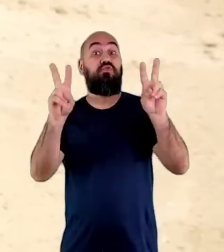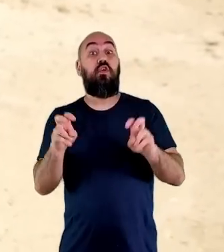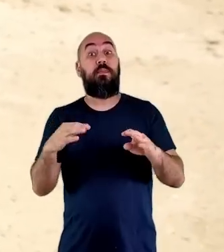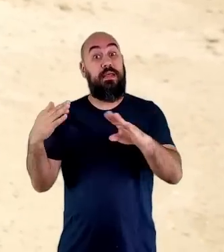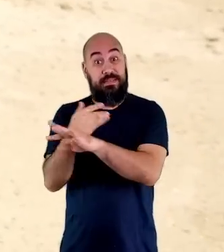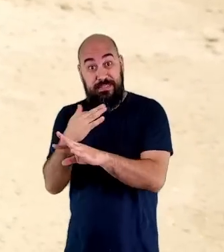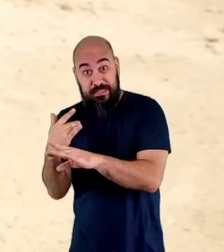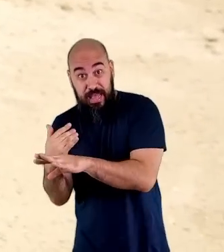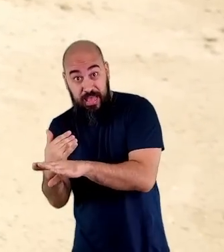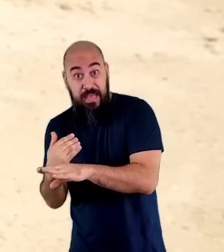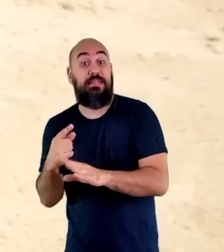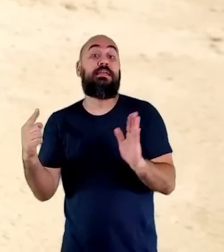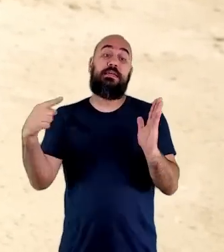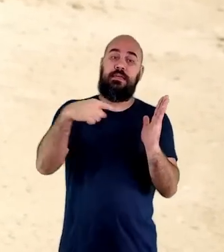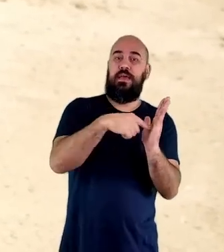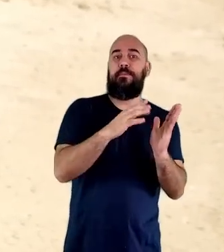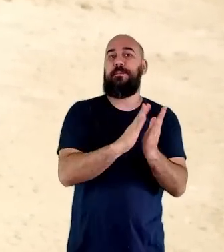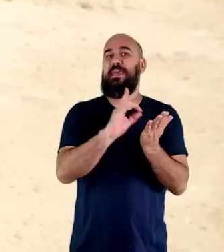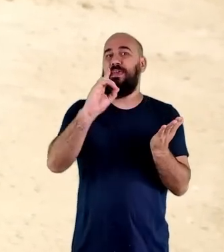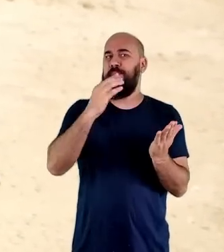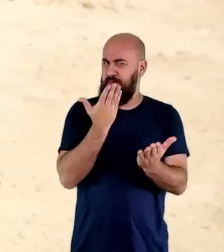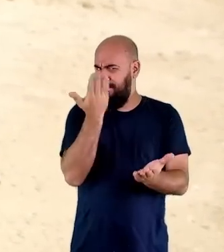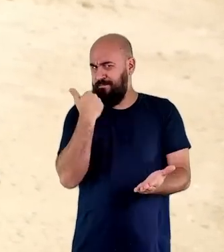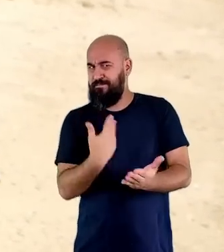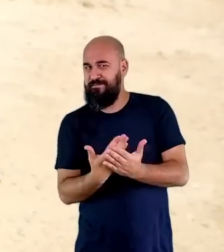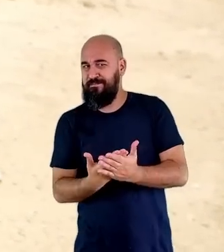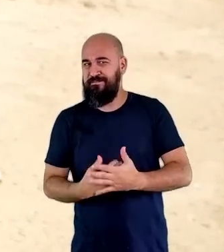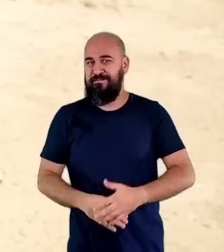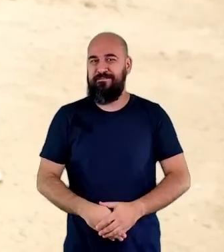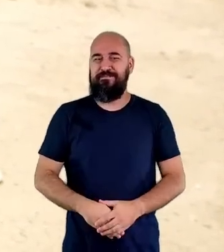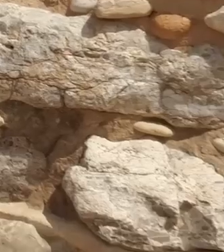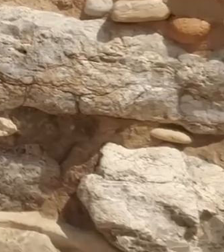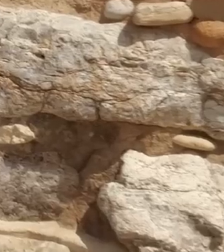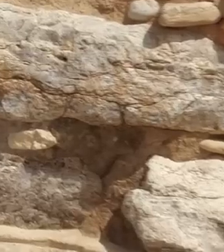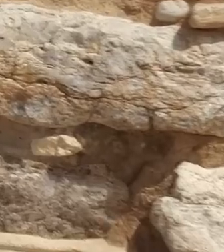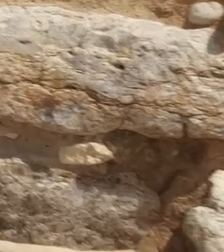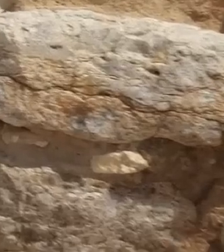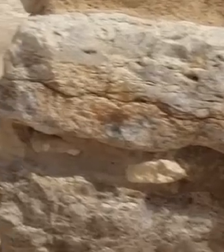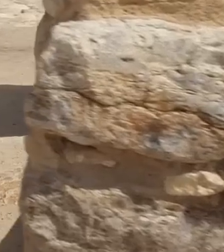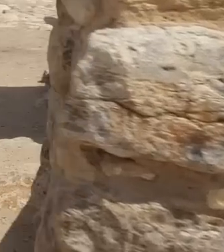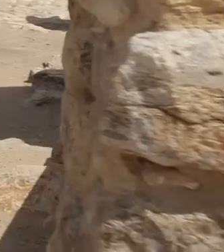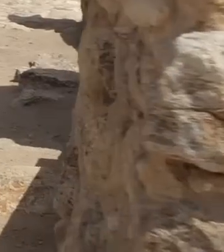Bíblia Sagrada. Então não sai daí, porque Evidências está só começando.